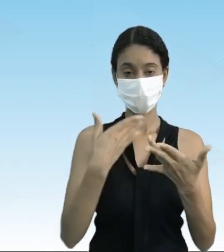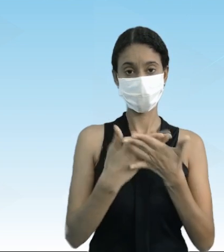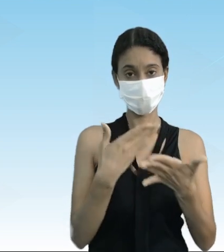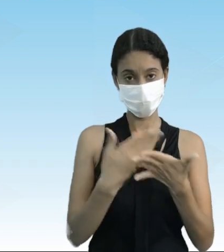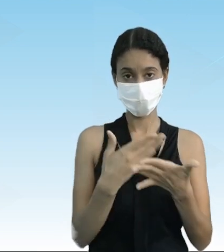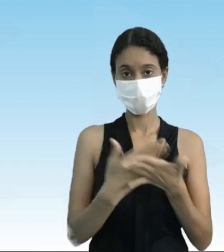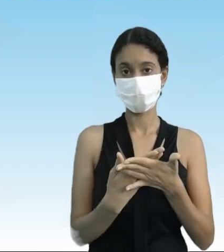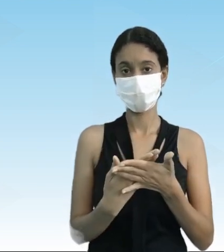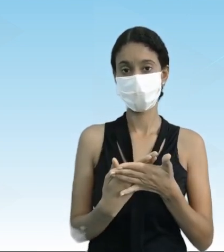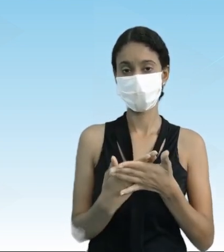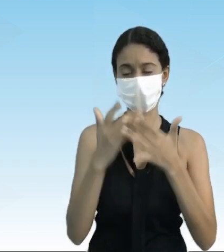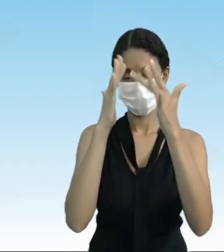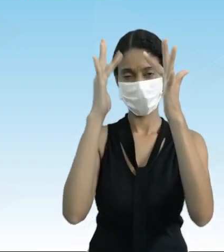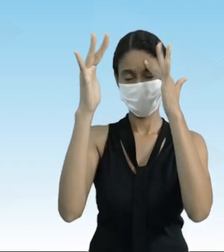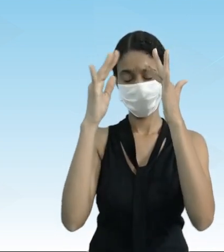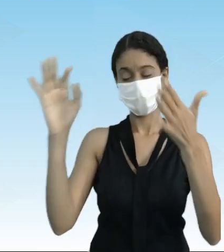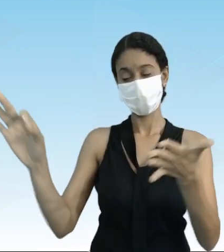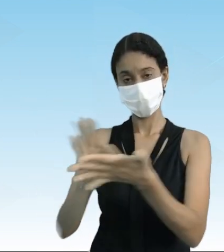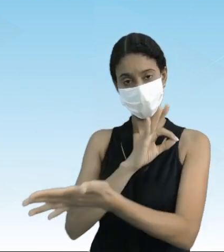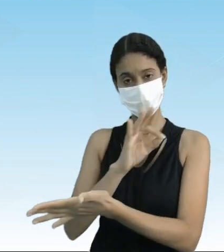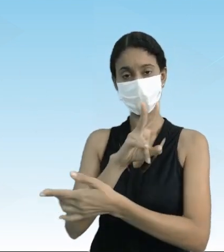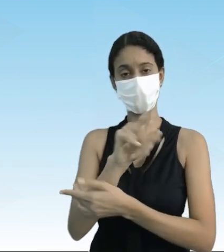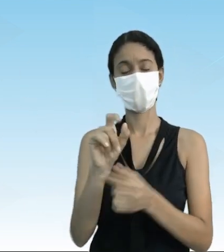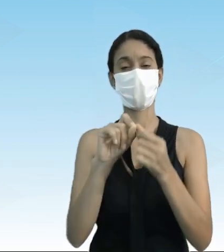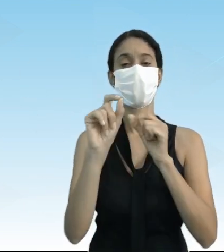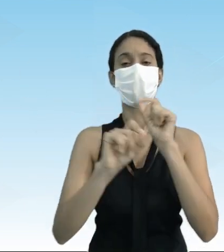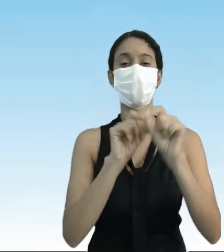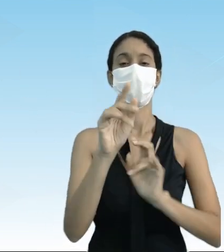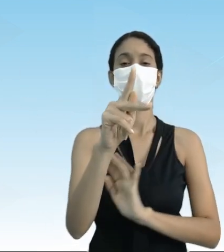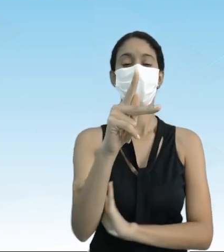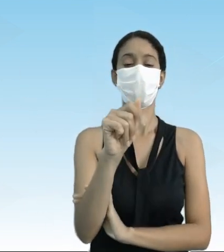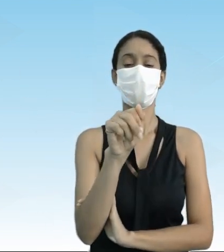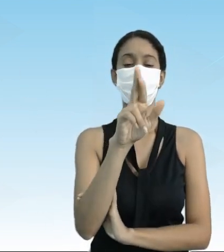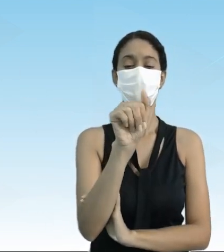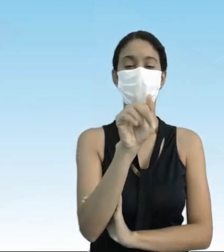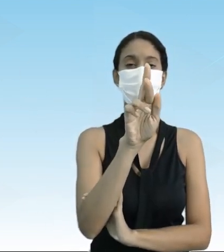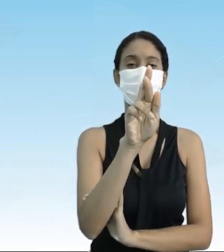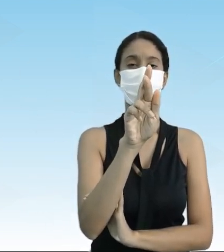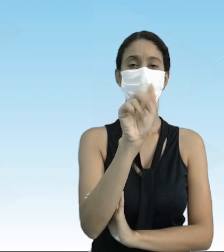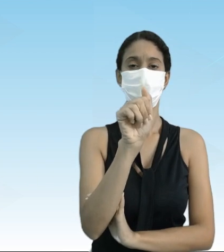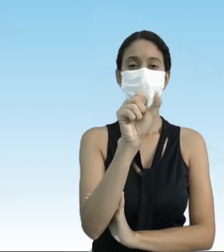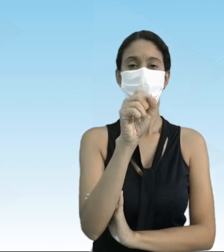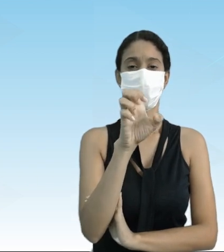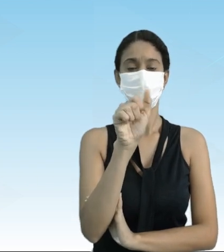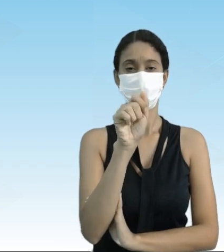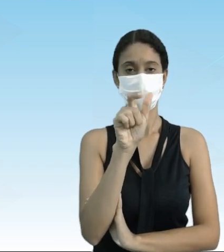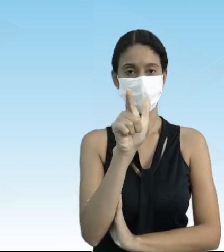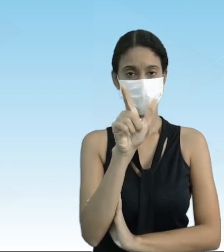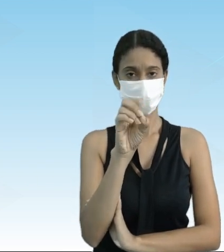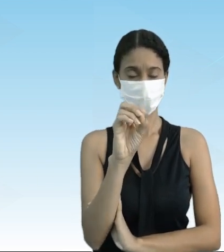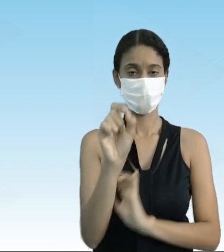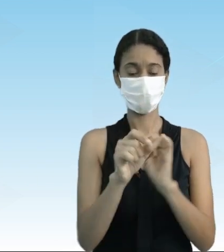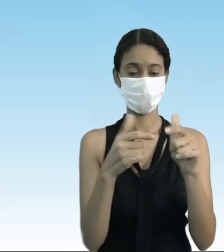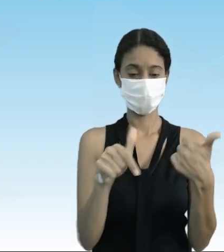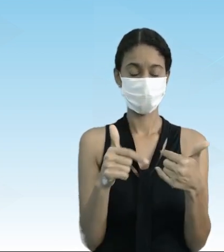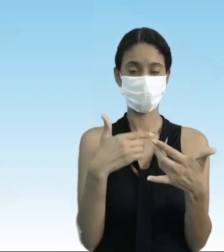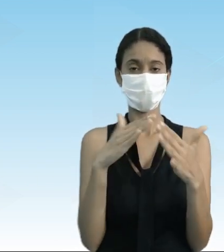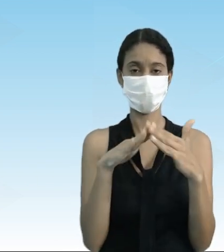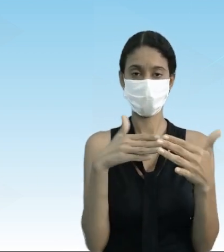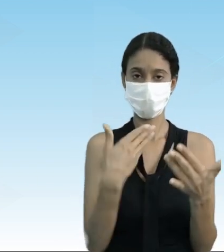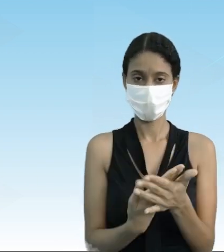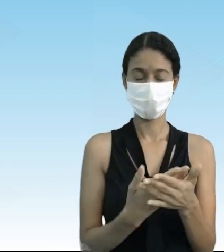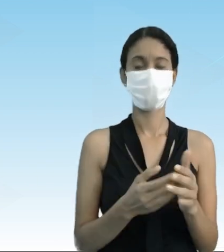utilizar paráfrase. Claro que são paráfrases de autores relativos àquela pesquisa, porque temos